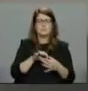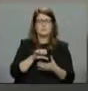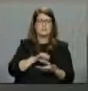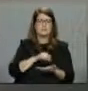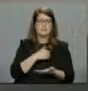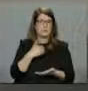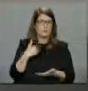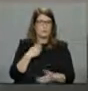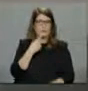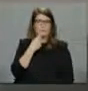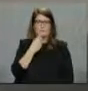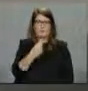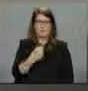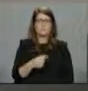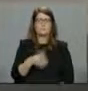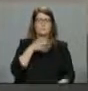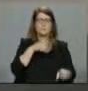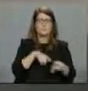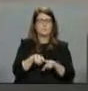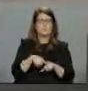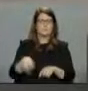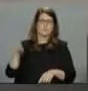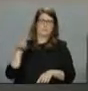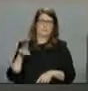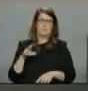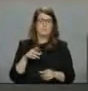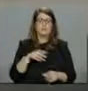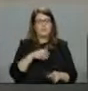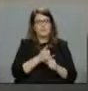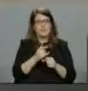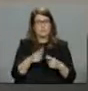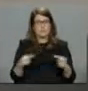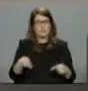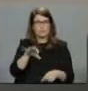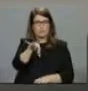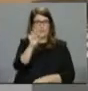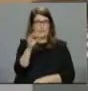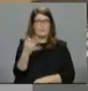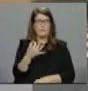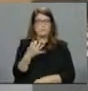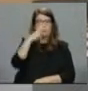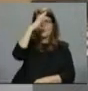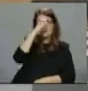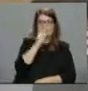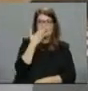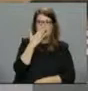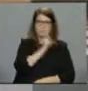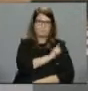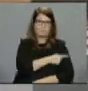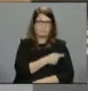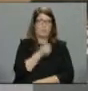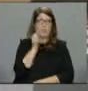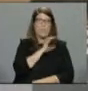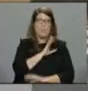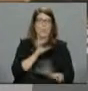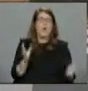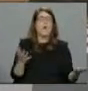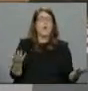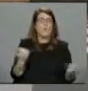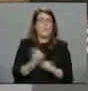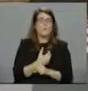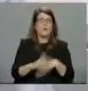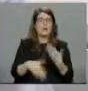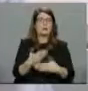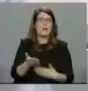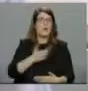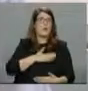das Velas. O deputado do PSD, eleito por São Jorge, diz que ou o governo é incompetente ou não quer que a obra se faça.